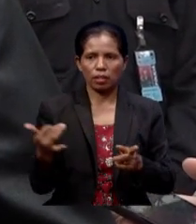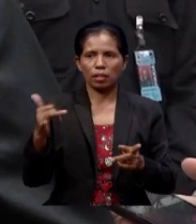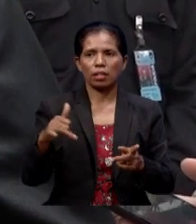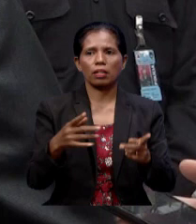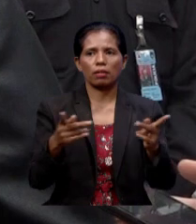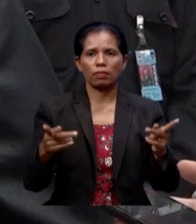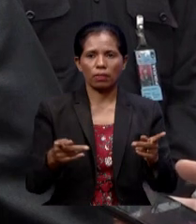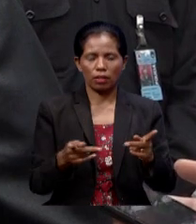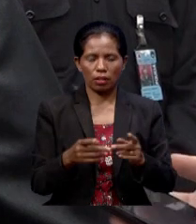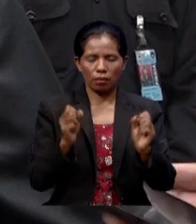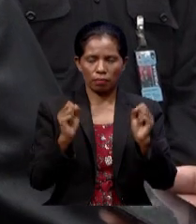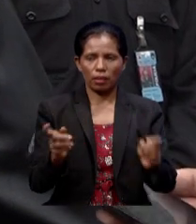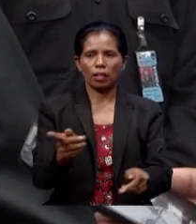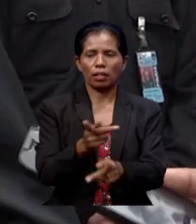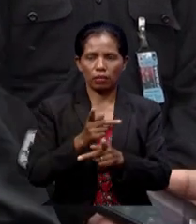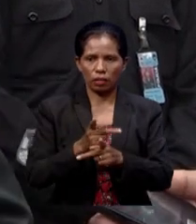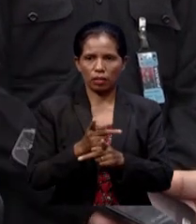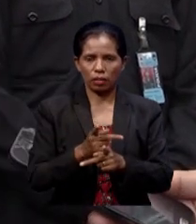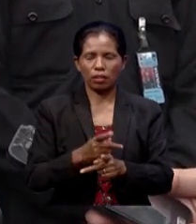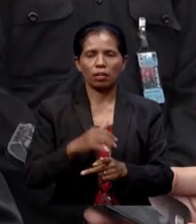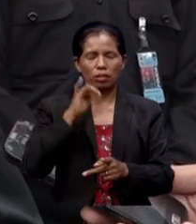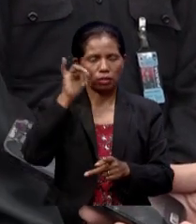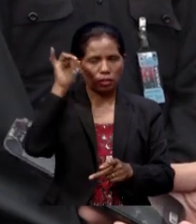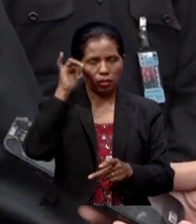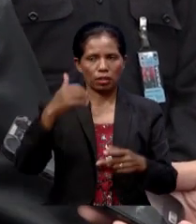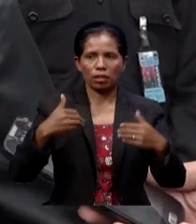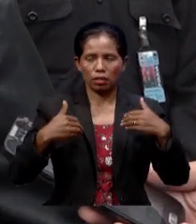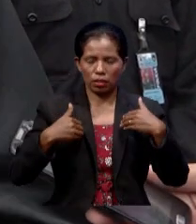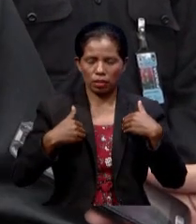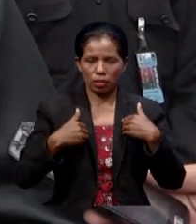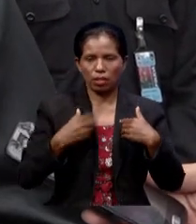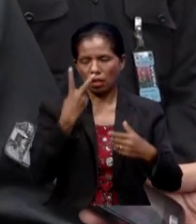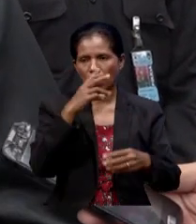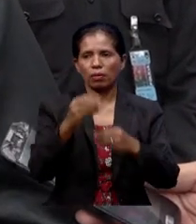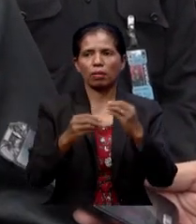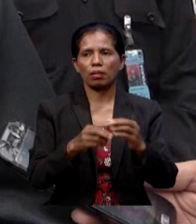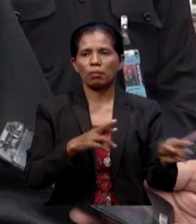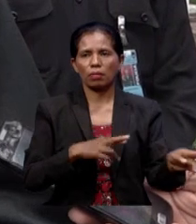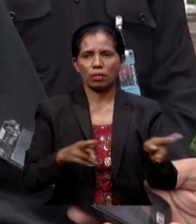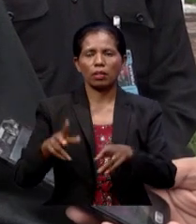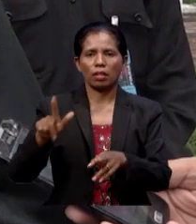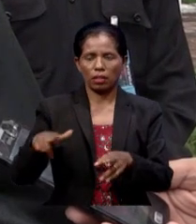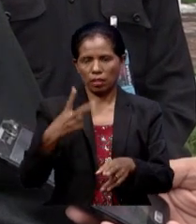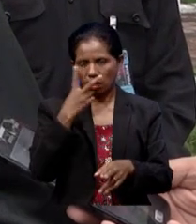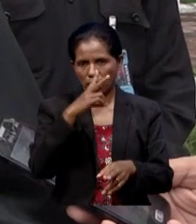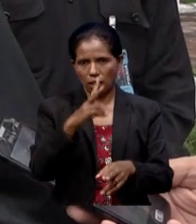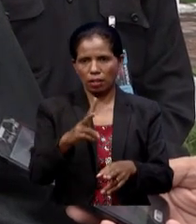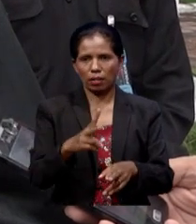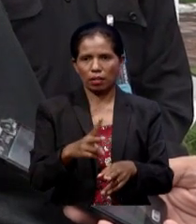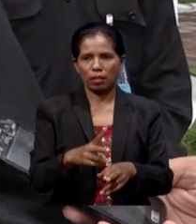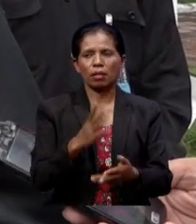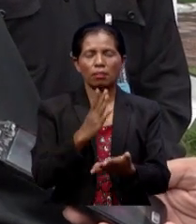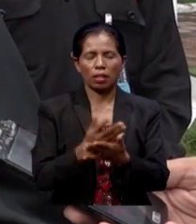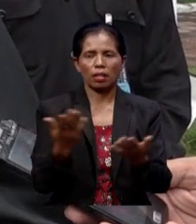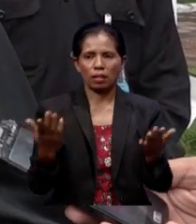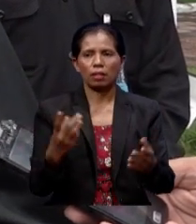na nemek mak bele seguro ne or sek sira iona solusion bai dane pronto or sira naira hare realidade ne mai para ne